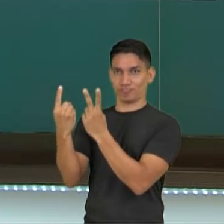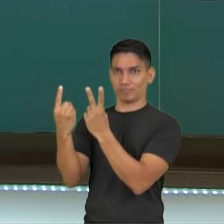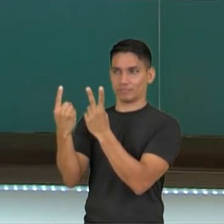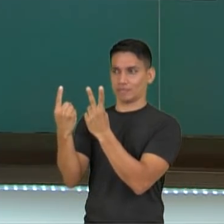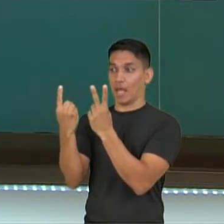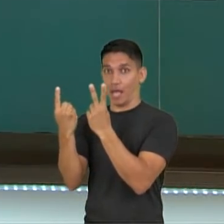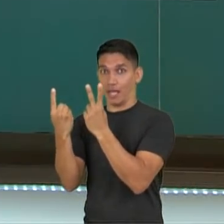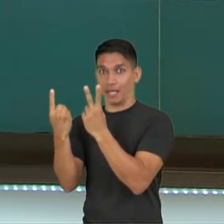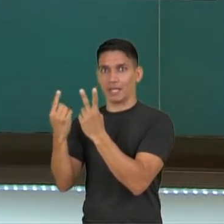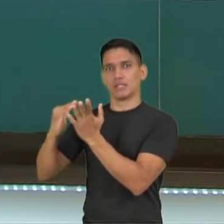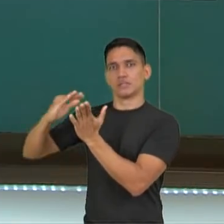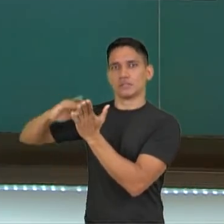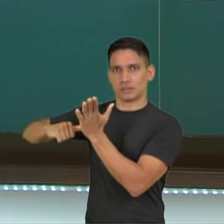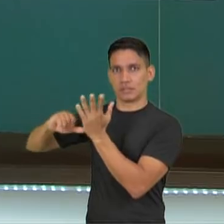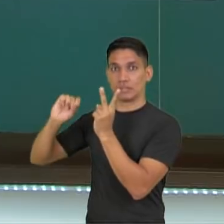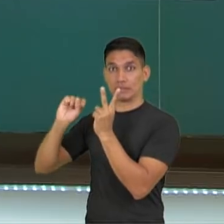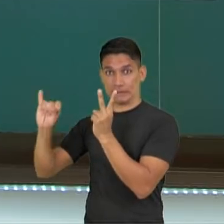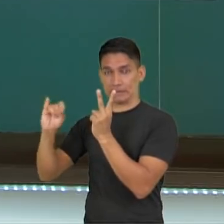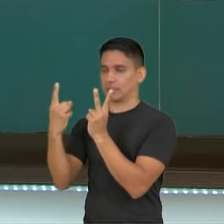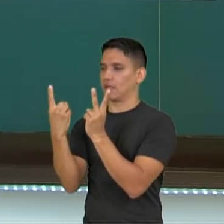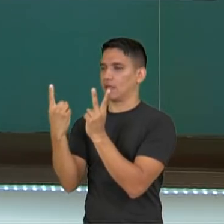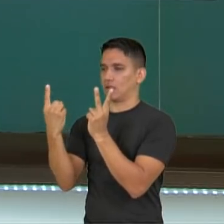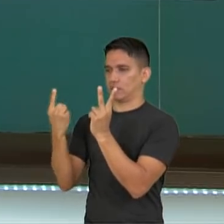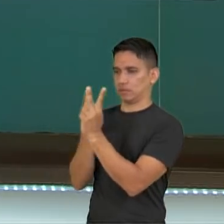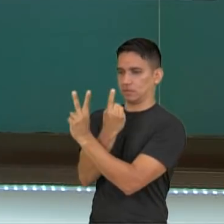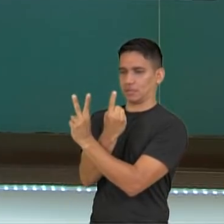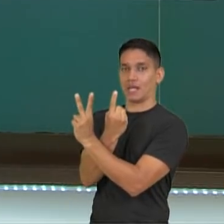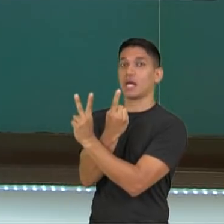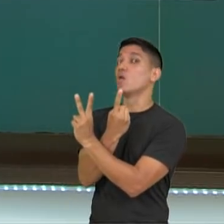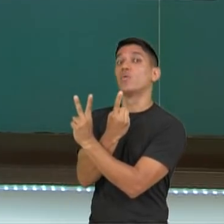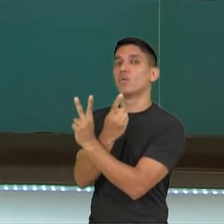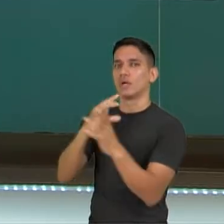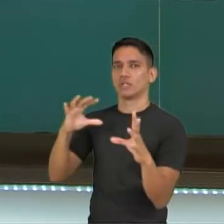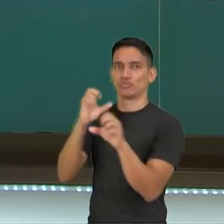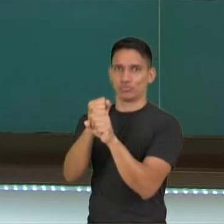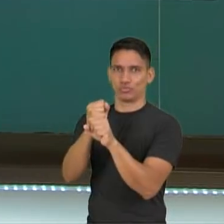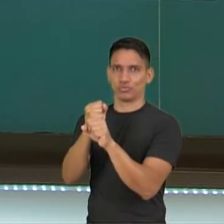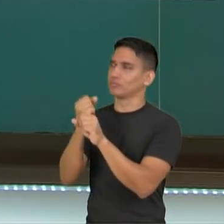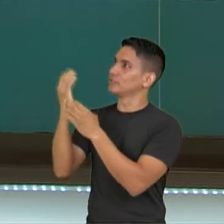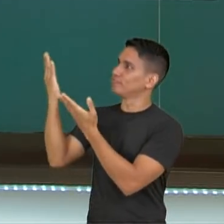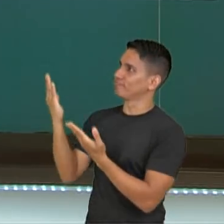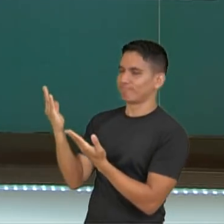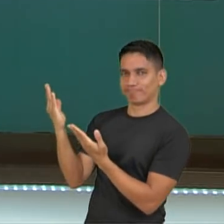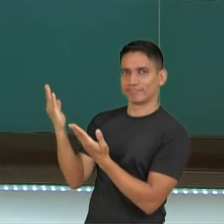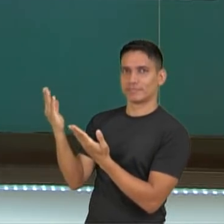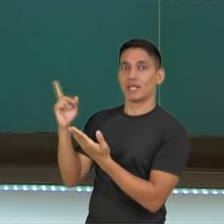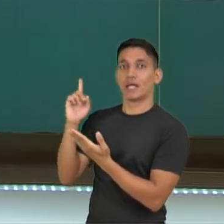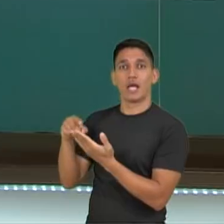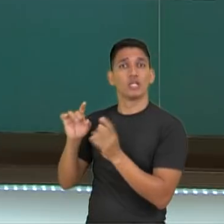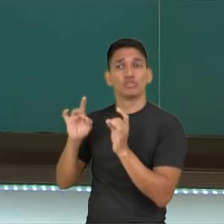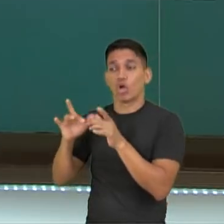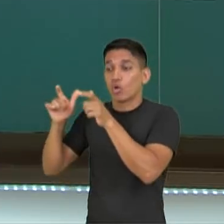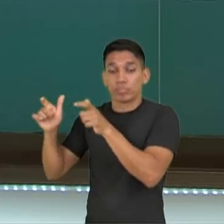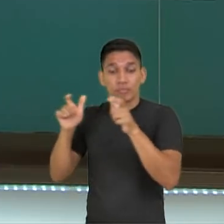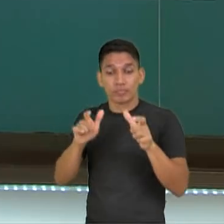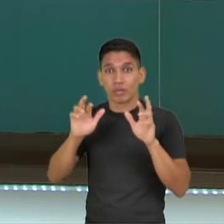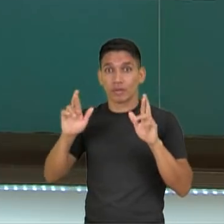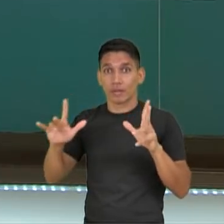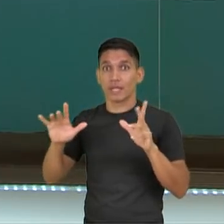uma subtração. Então olha aqui, se eu tenho 1, 5, em vez de eu agrupar, eu vou fazer o quê?